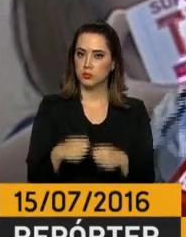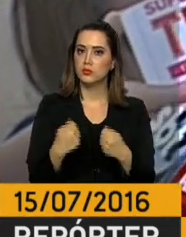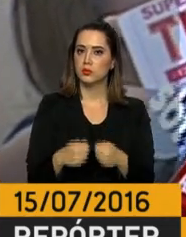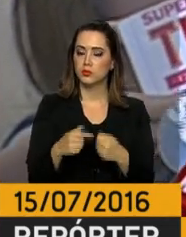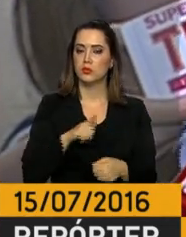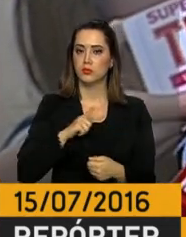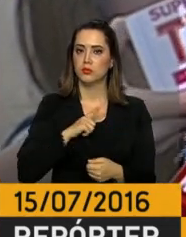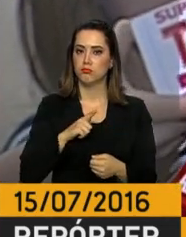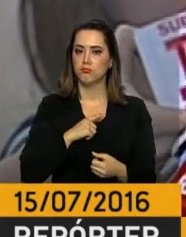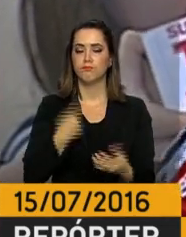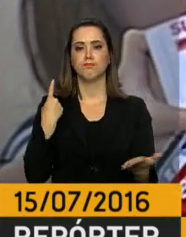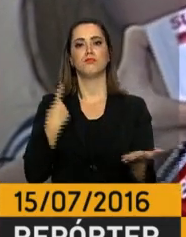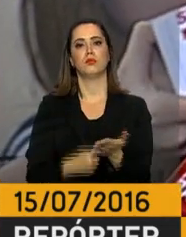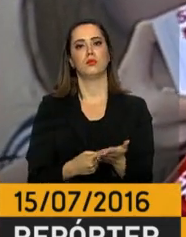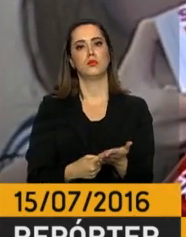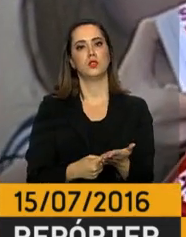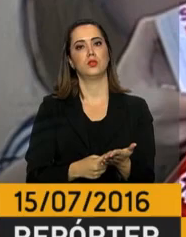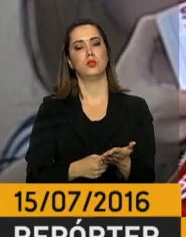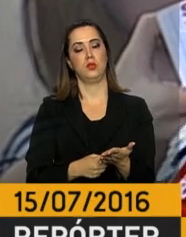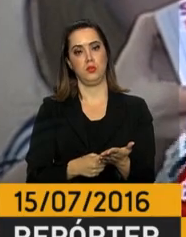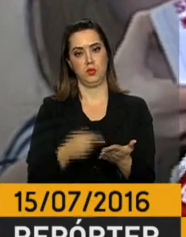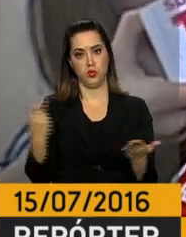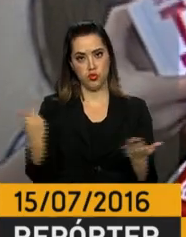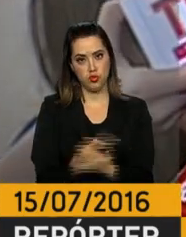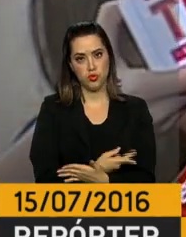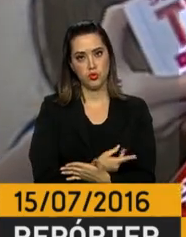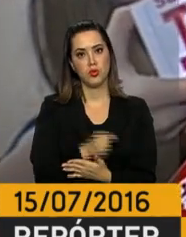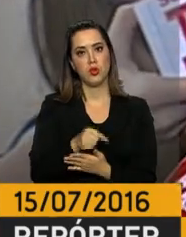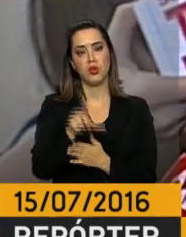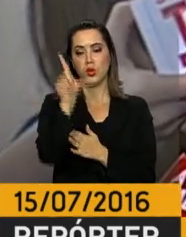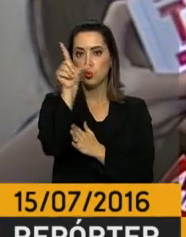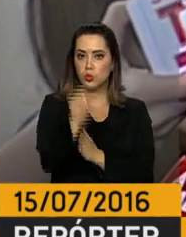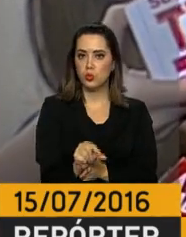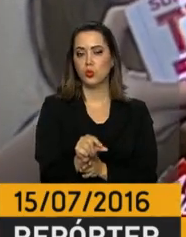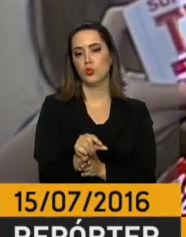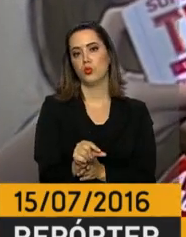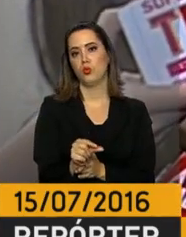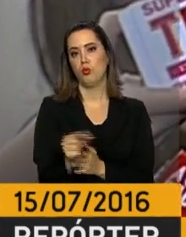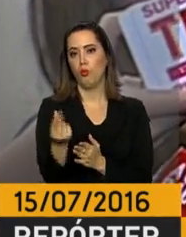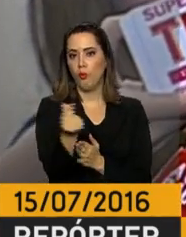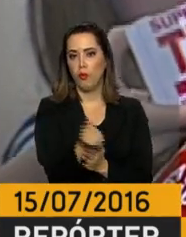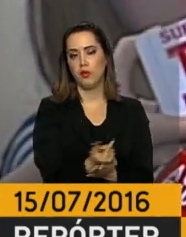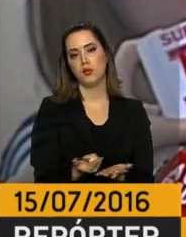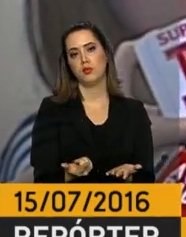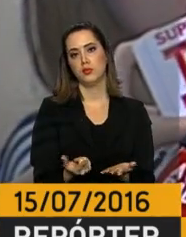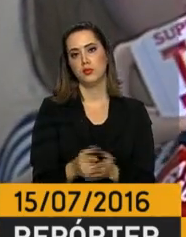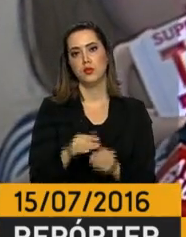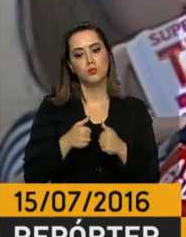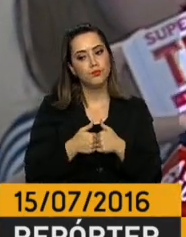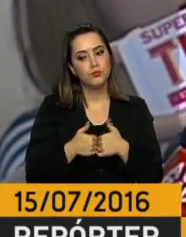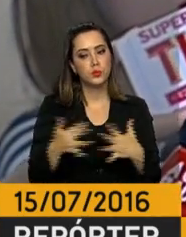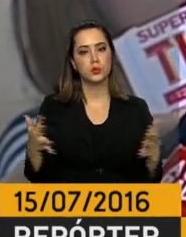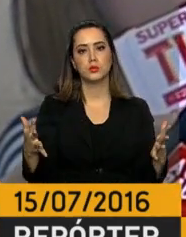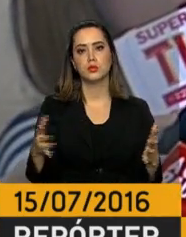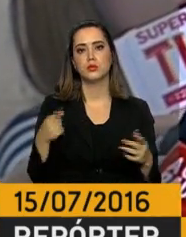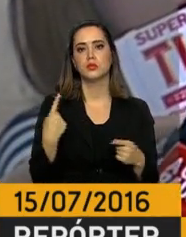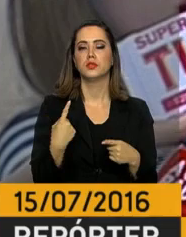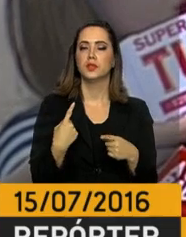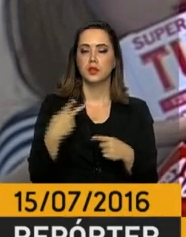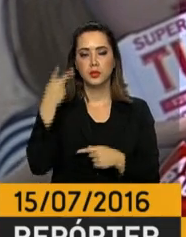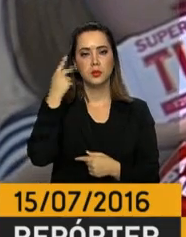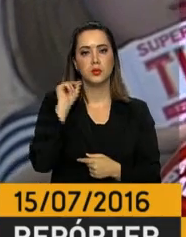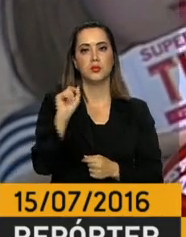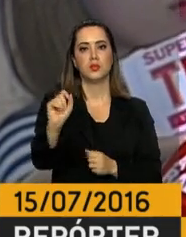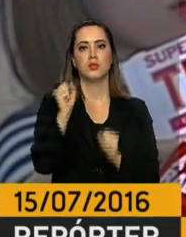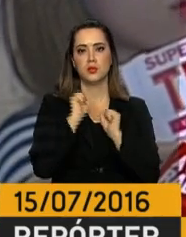garantia de que esse financiamento se dê em condições reduzidas de custo e amplo, o suficiente para